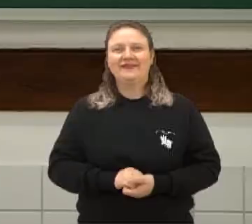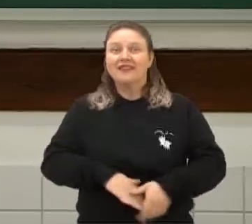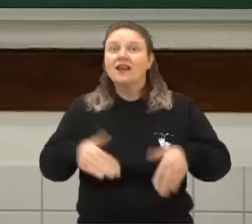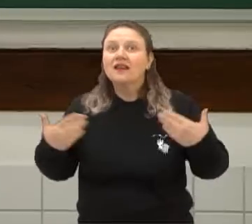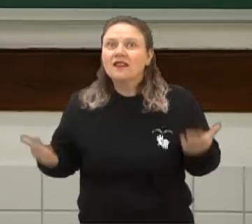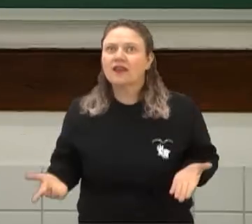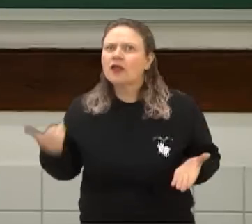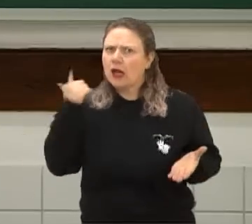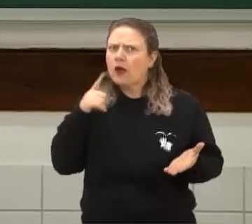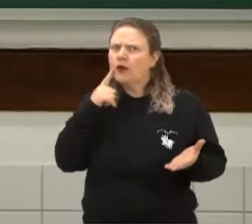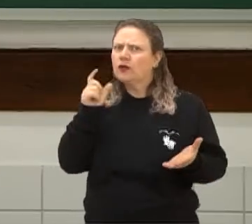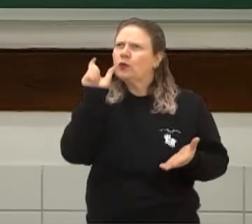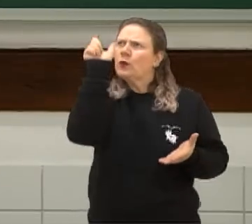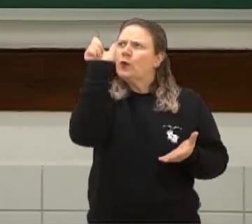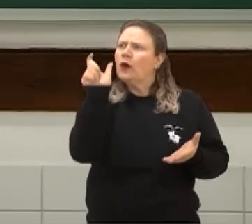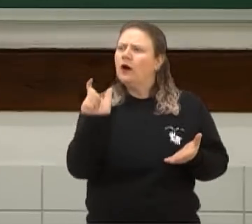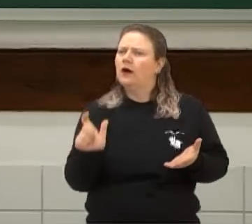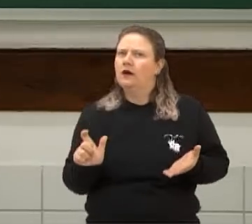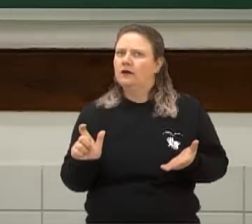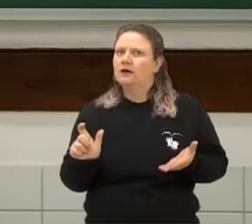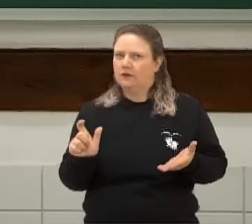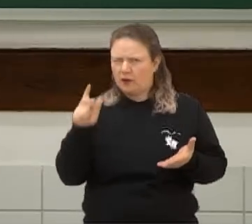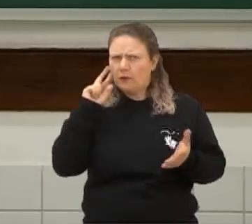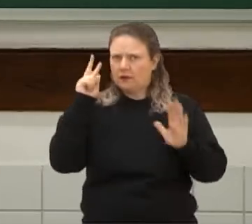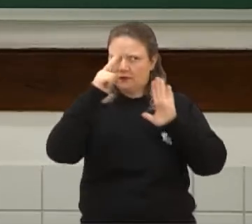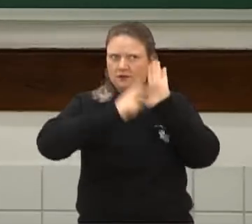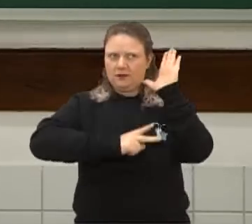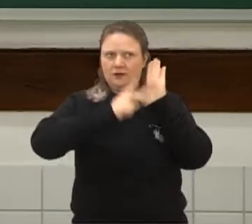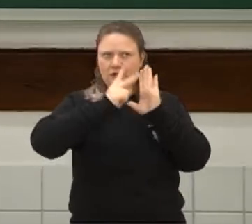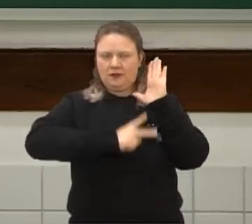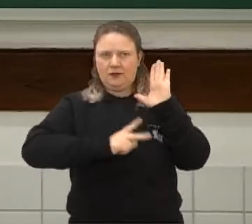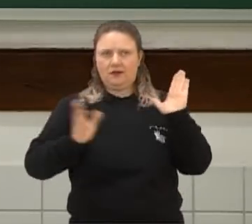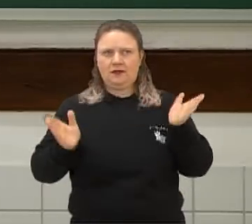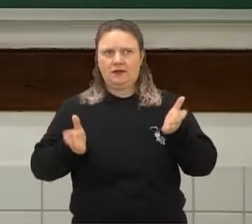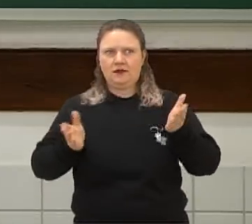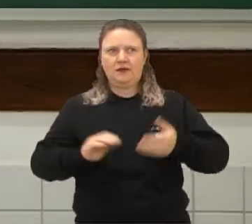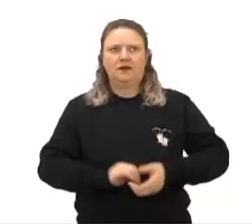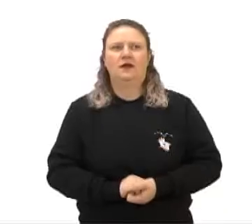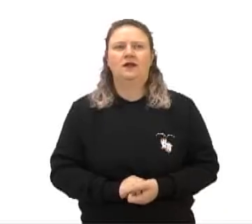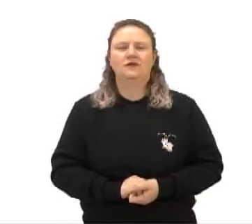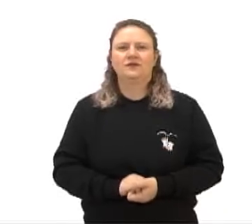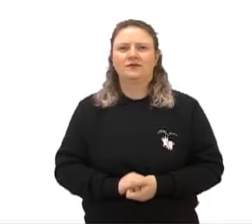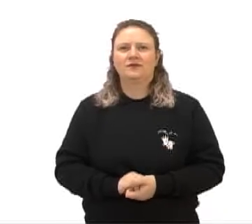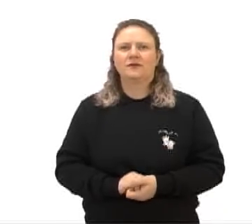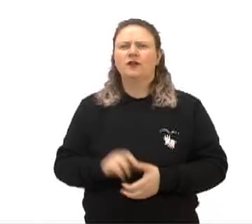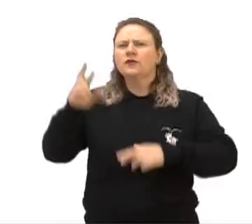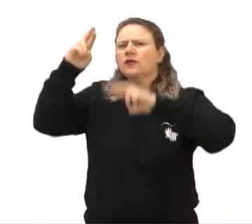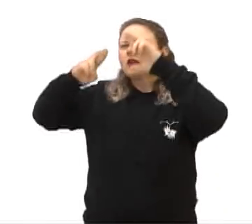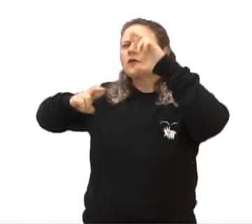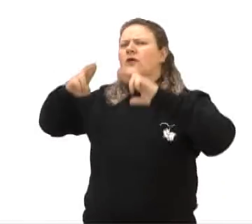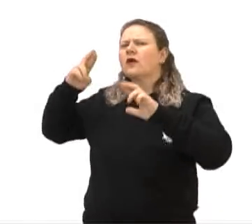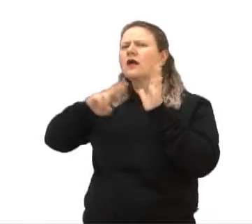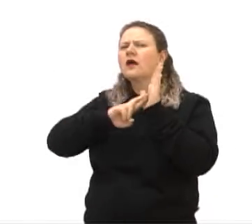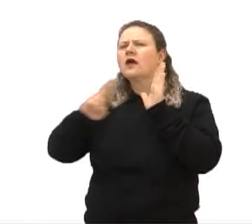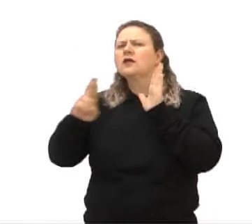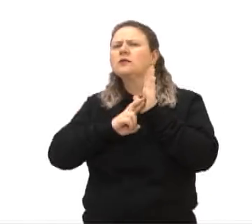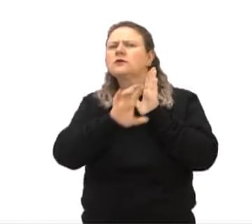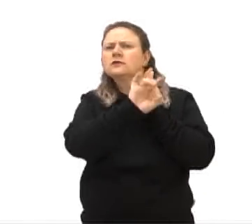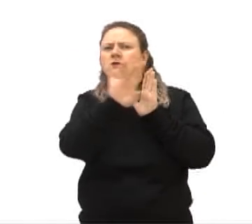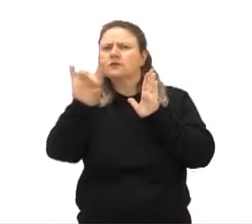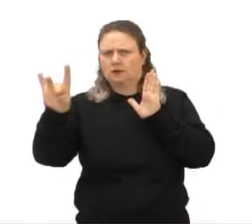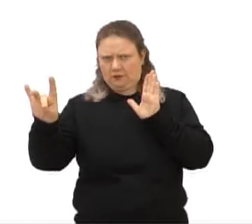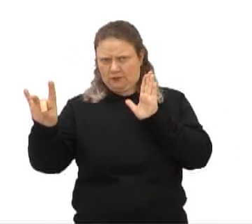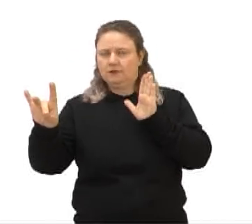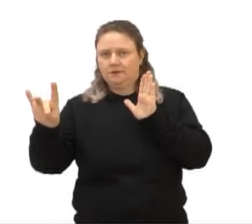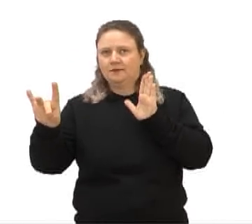E aí, conseguiram completar a letra da música? Vamos ler como que ficou agora, então? E daí a gente já confere aí a resposta de vocês. Primeiro,